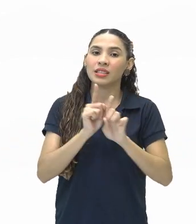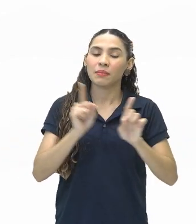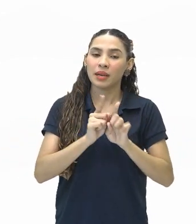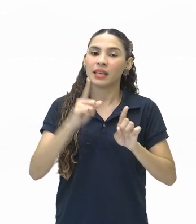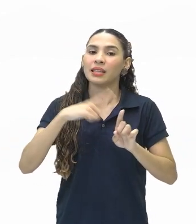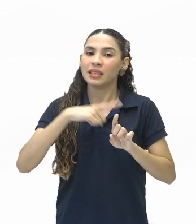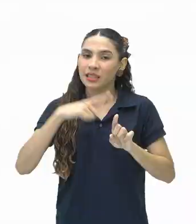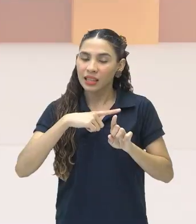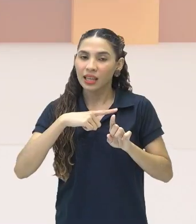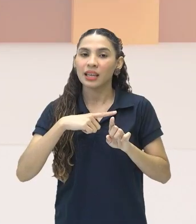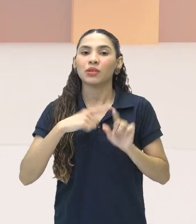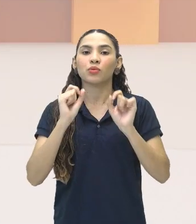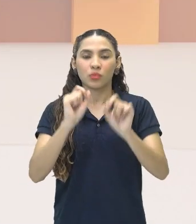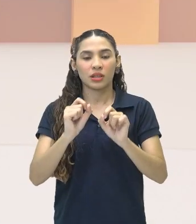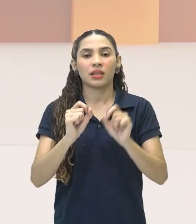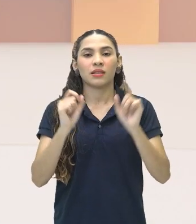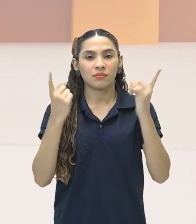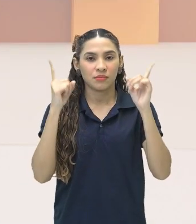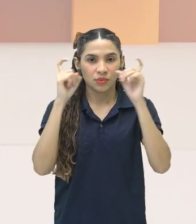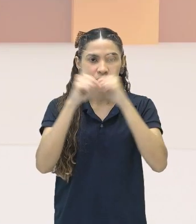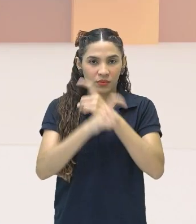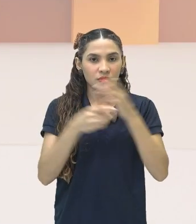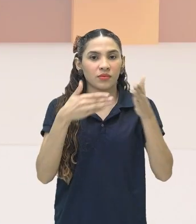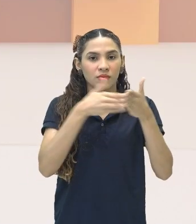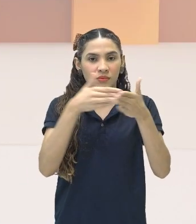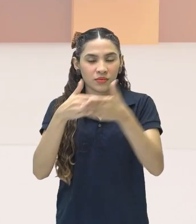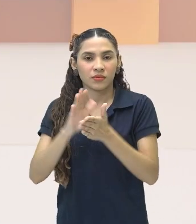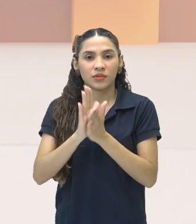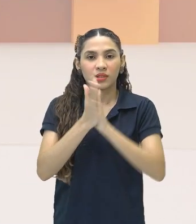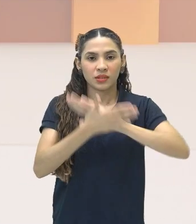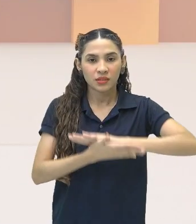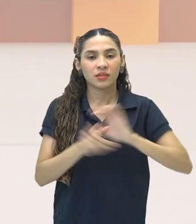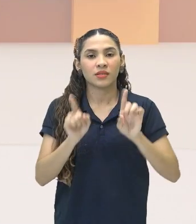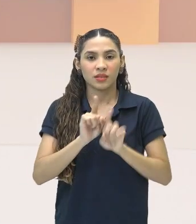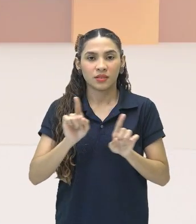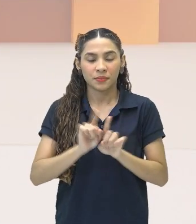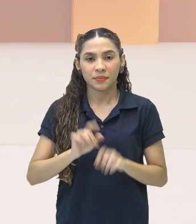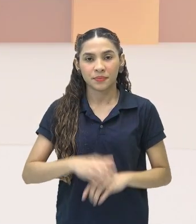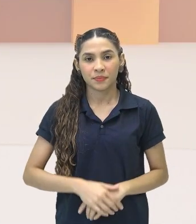né? Também enfrentam discriminação,